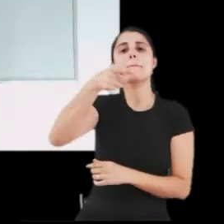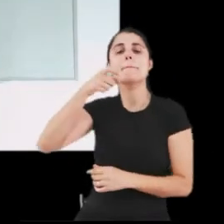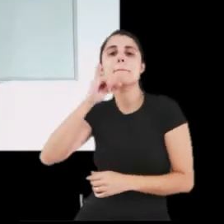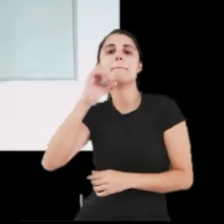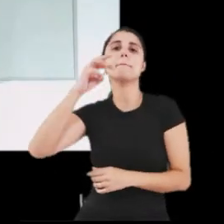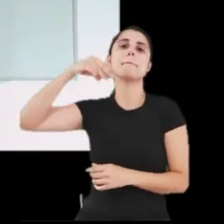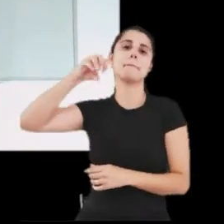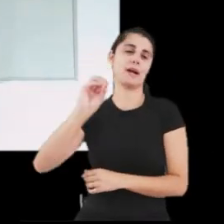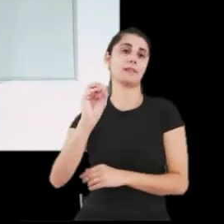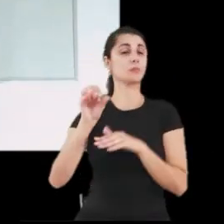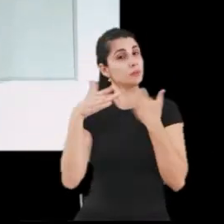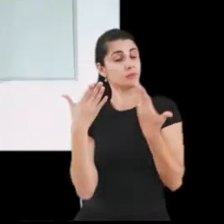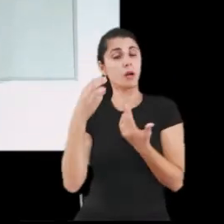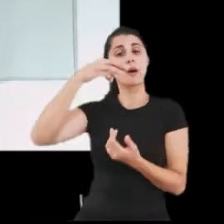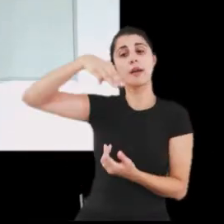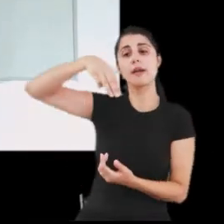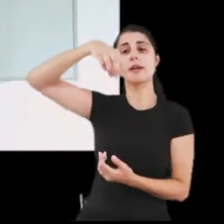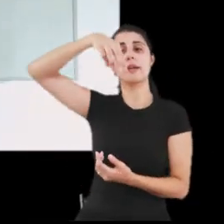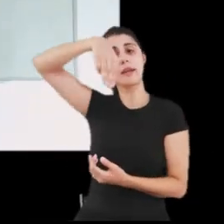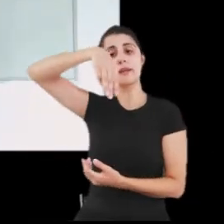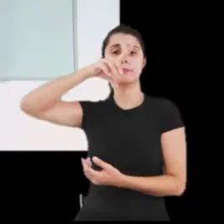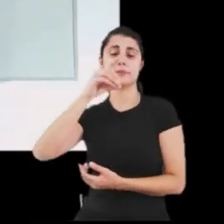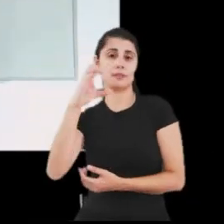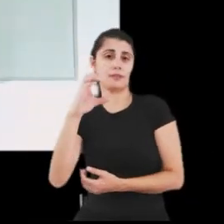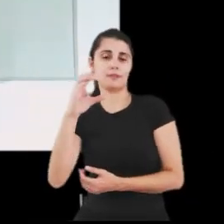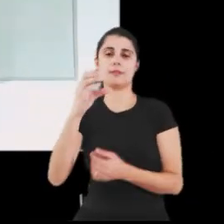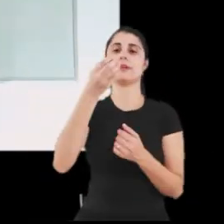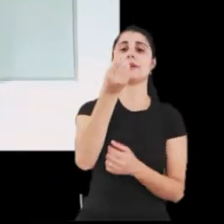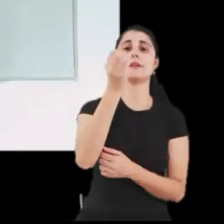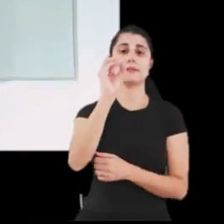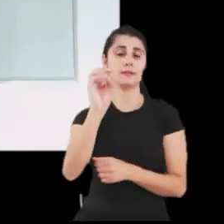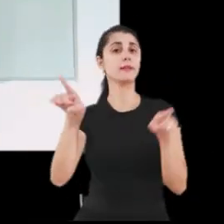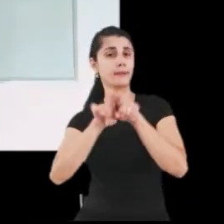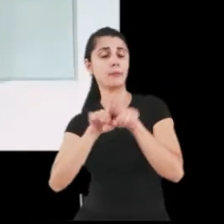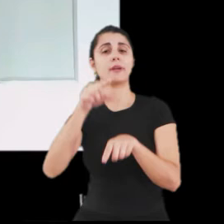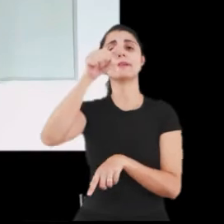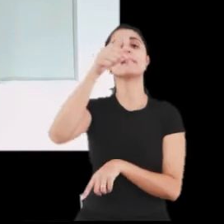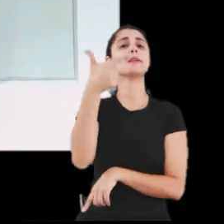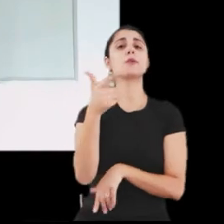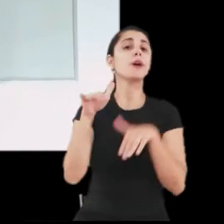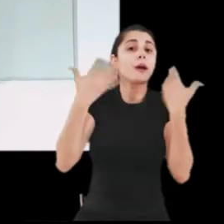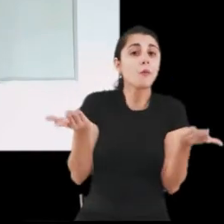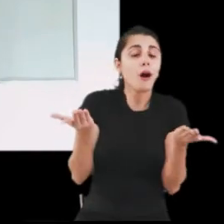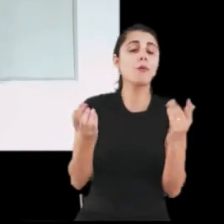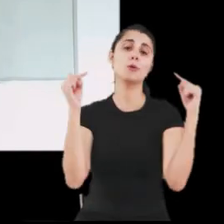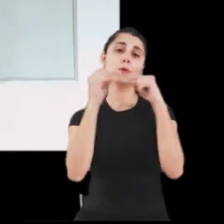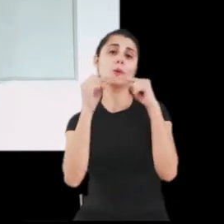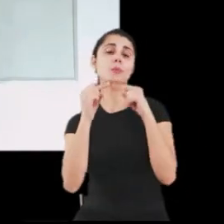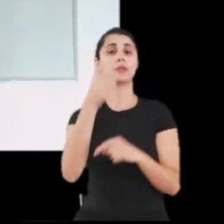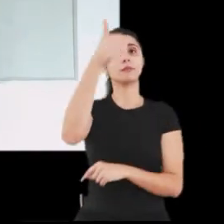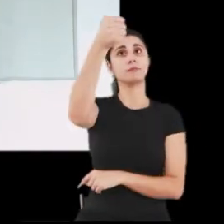Logo, o MDC de 60 e 72 é